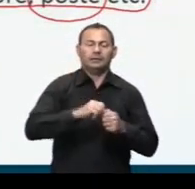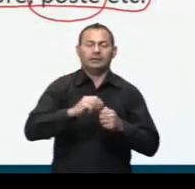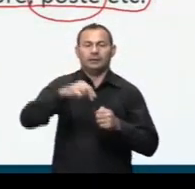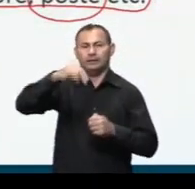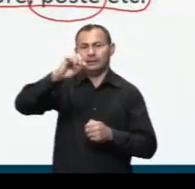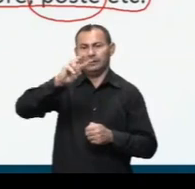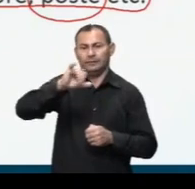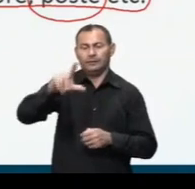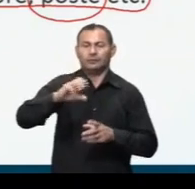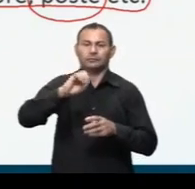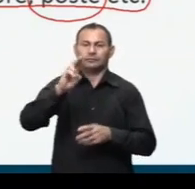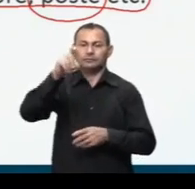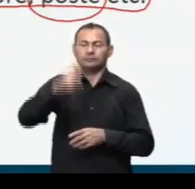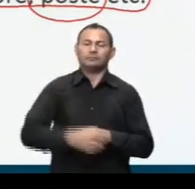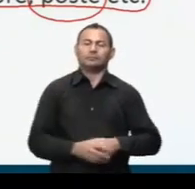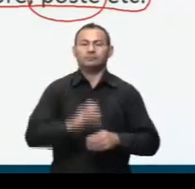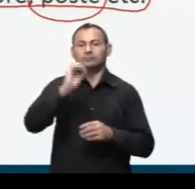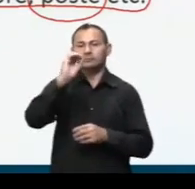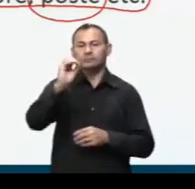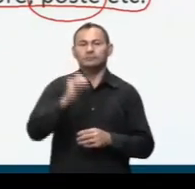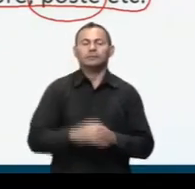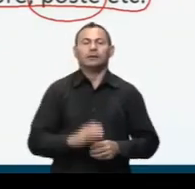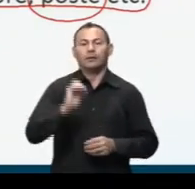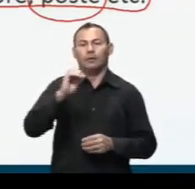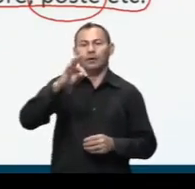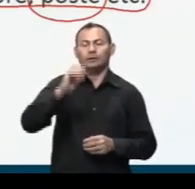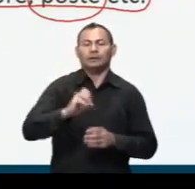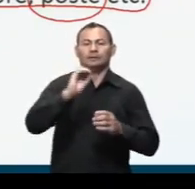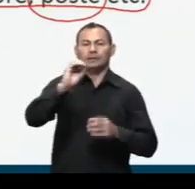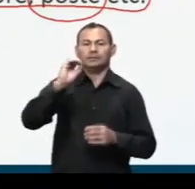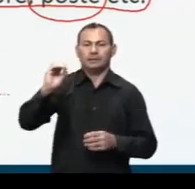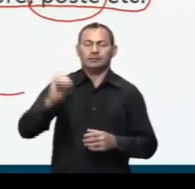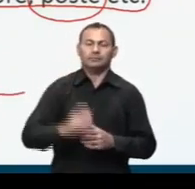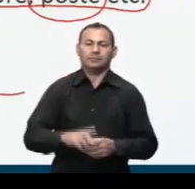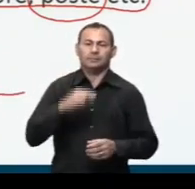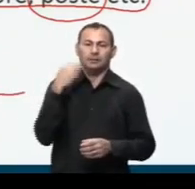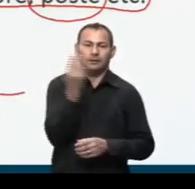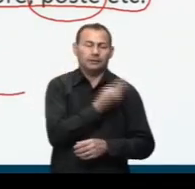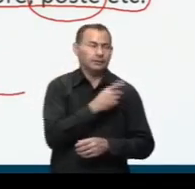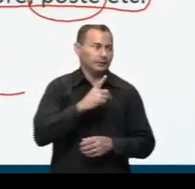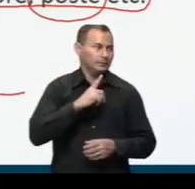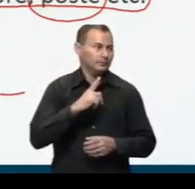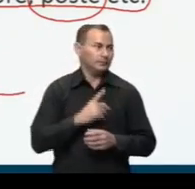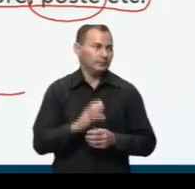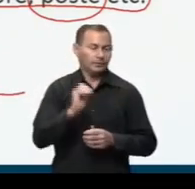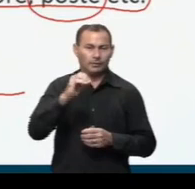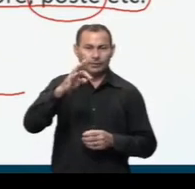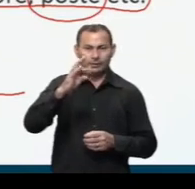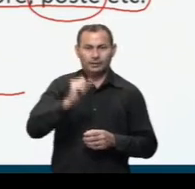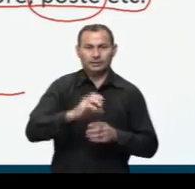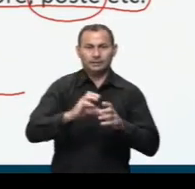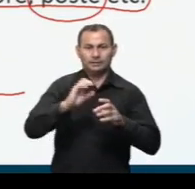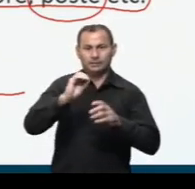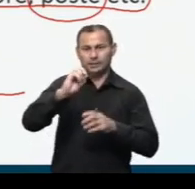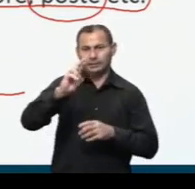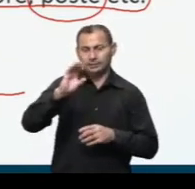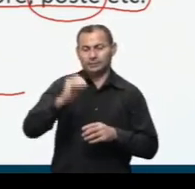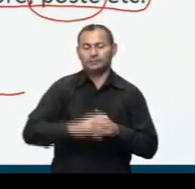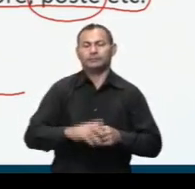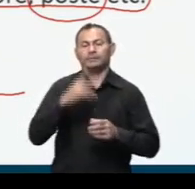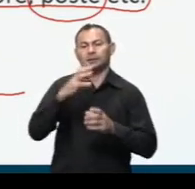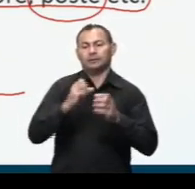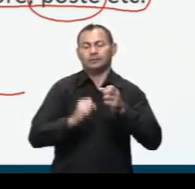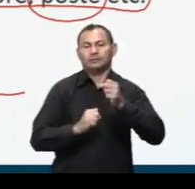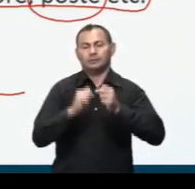de nível, ou seja, é o nível 0, é a cota 00. Então, a gente tem, né, a cota 00. Aí,